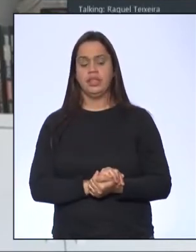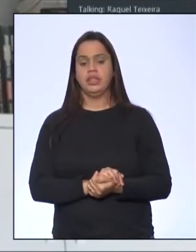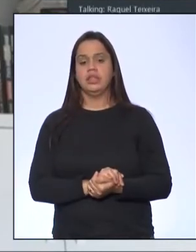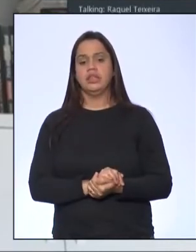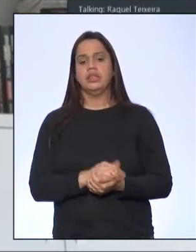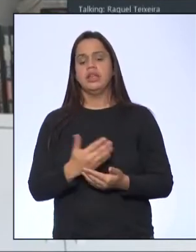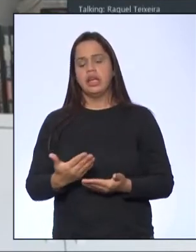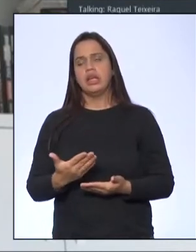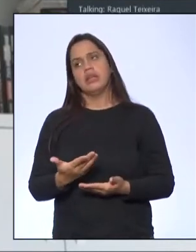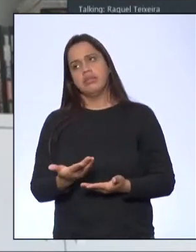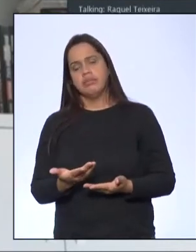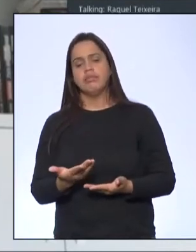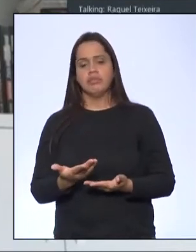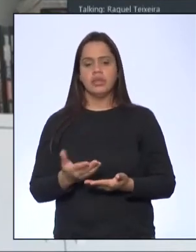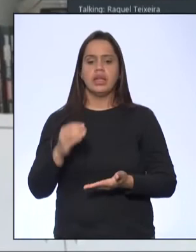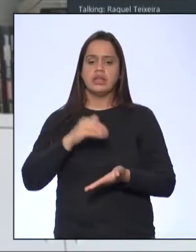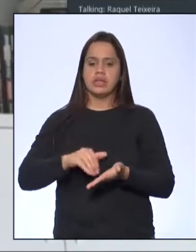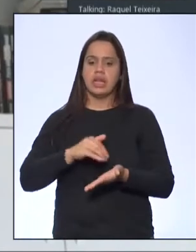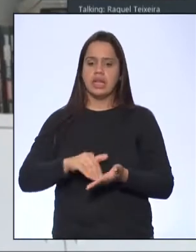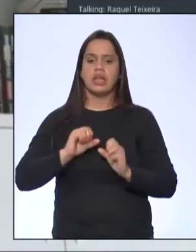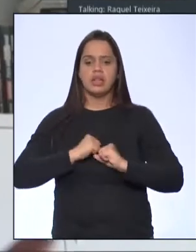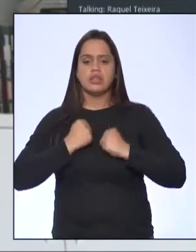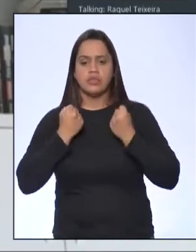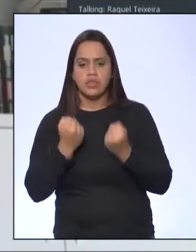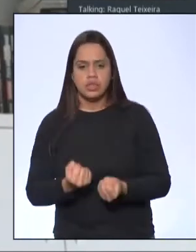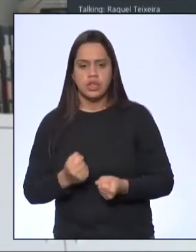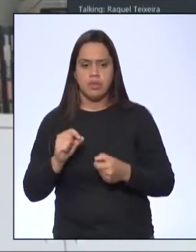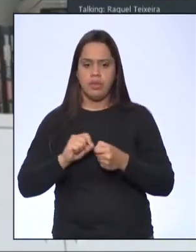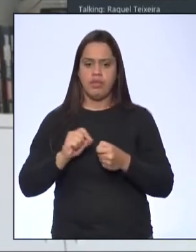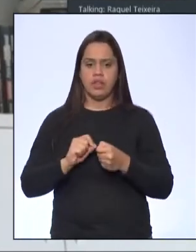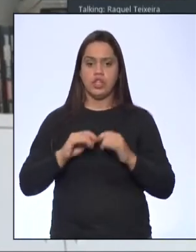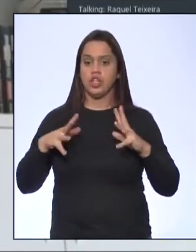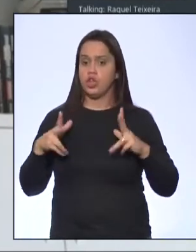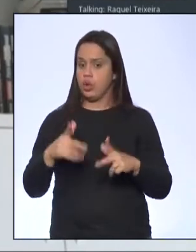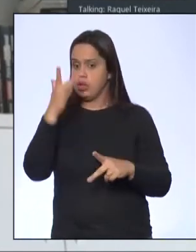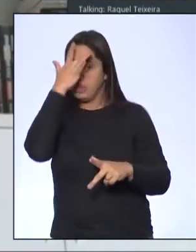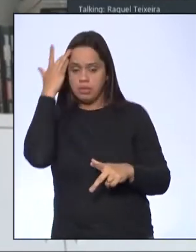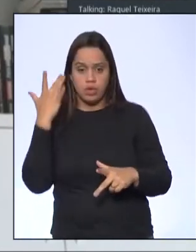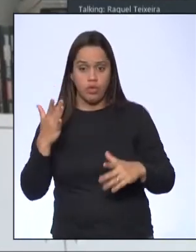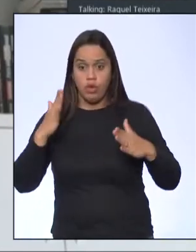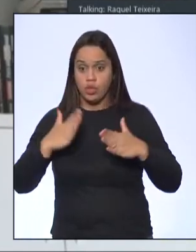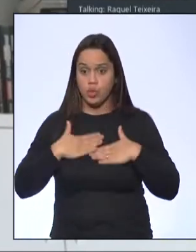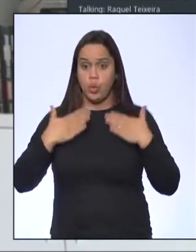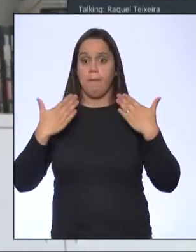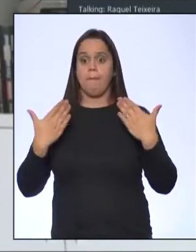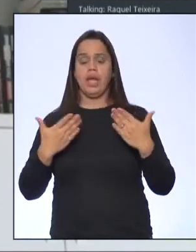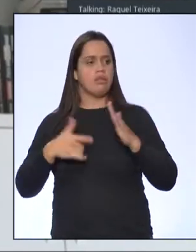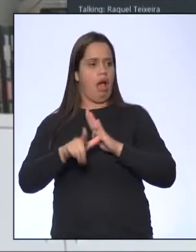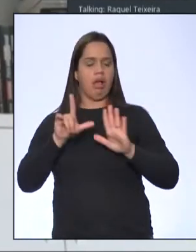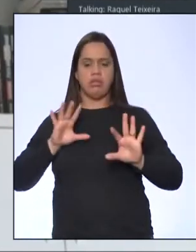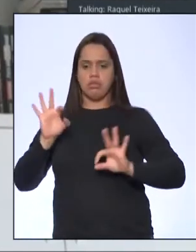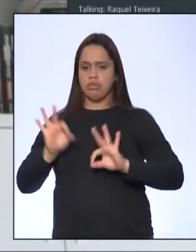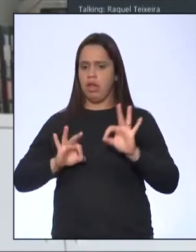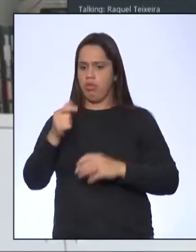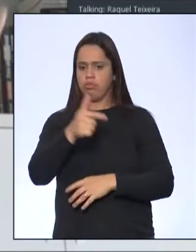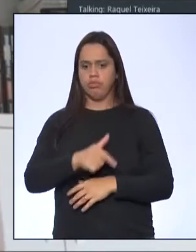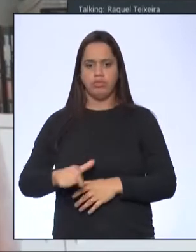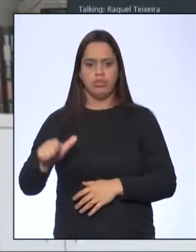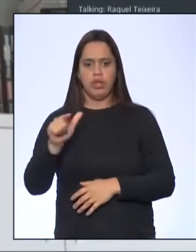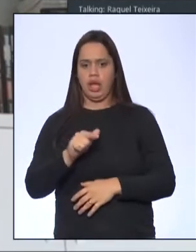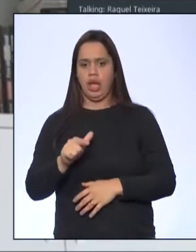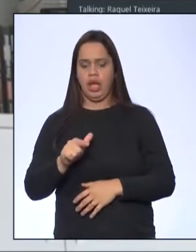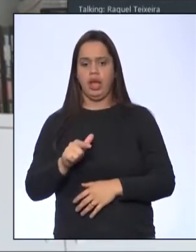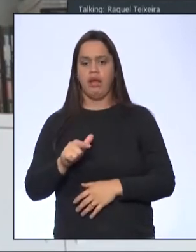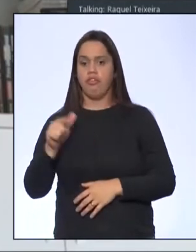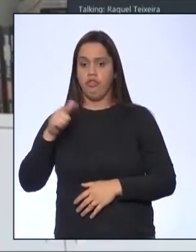que a secretaria, está todo mundo fazendo um esforço, todo mundo foi pego de surpresa, ninguém se preparou para isso, né? Daquelas